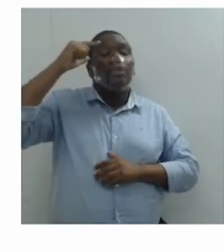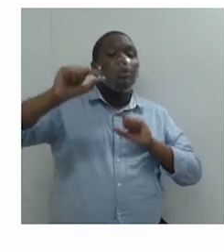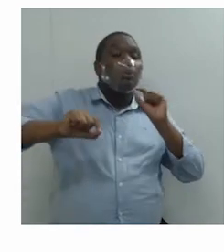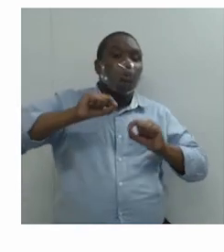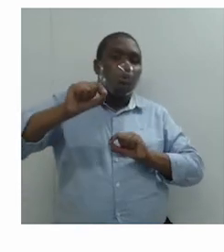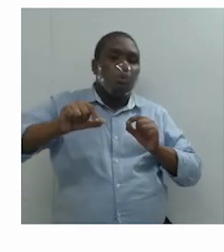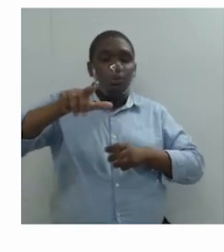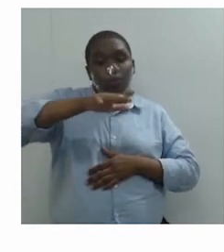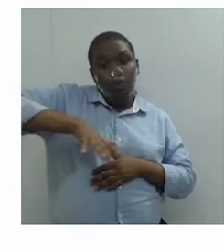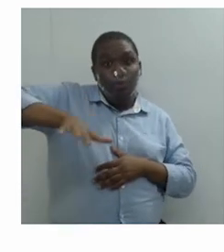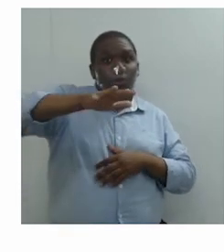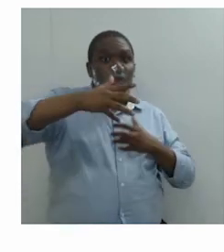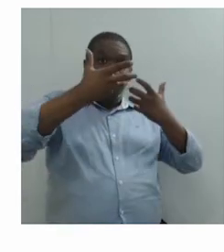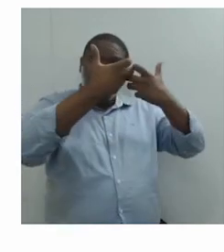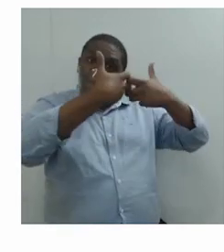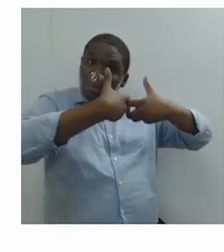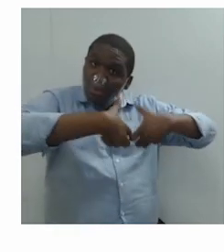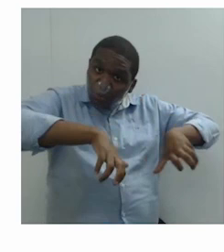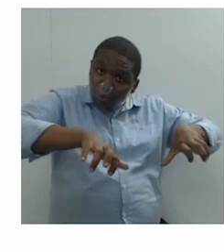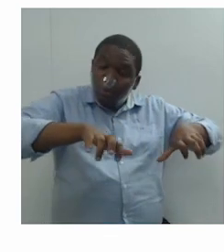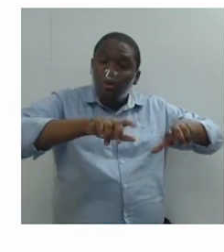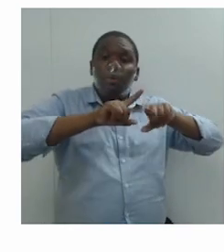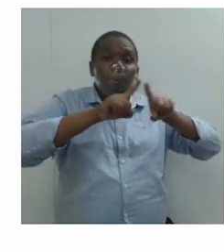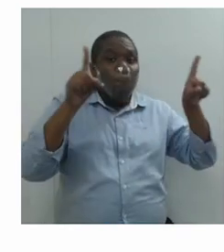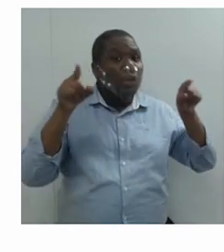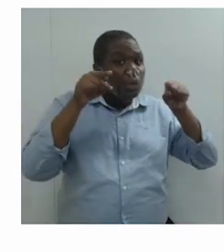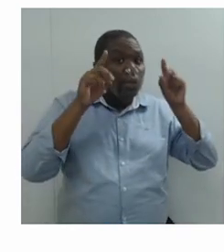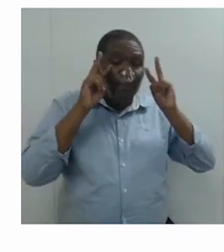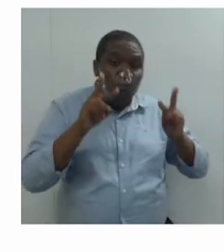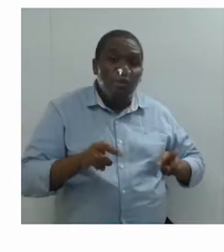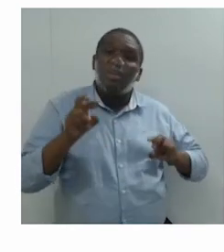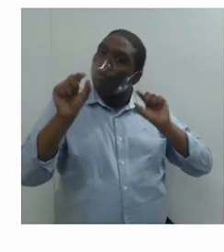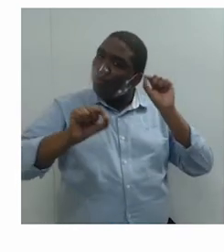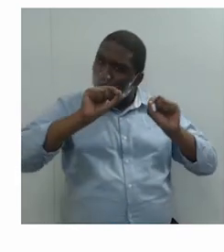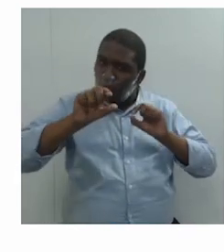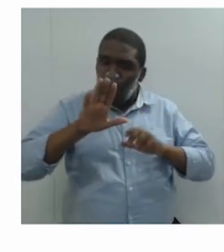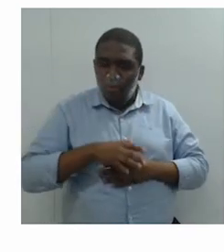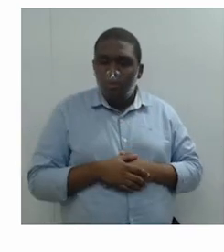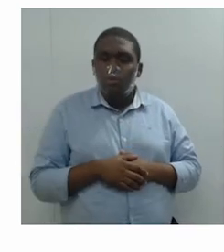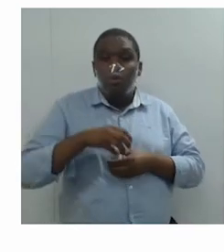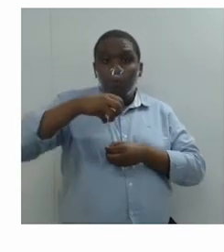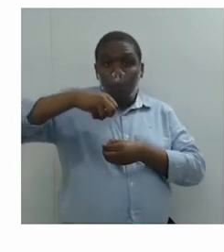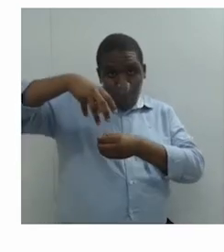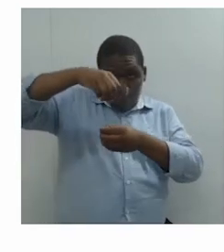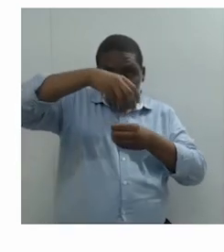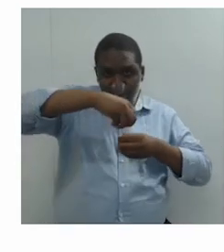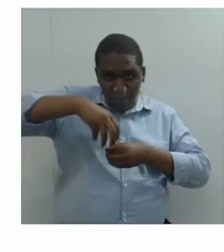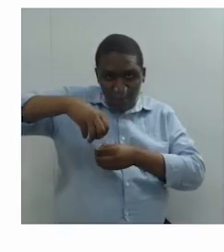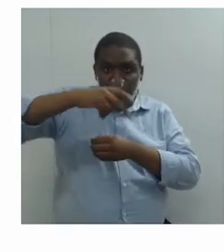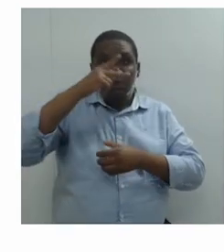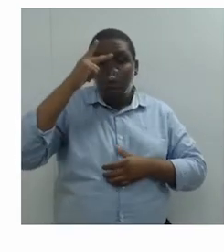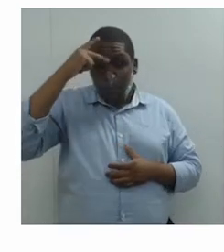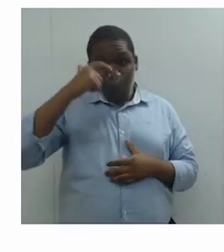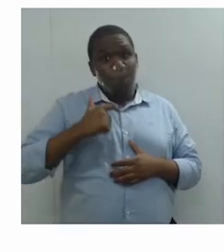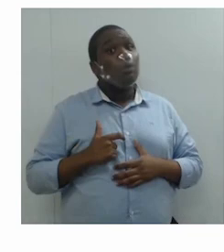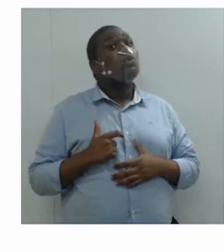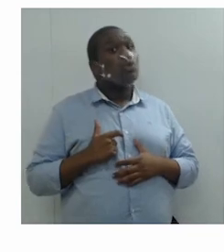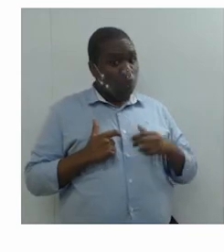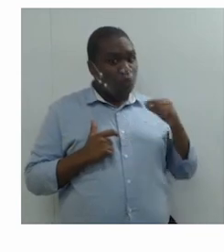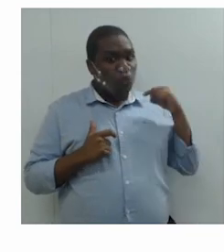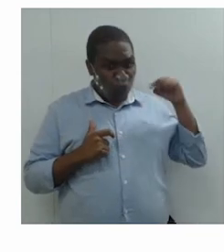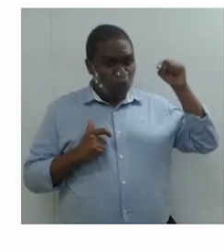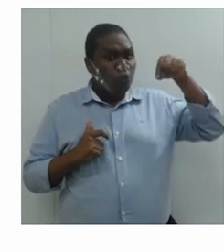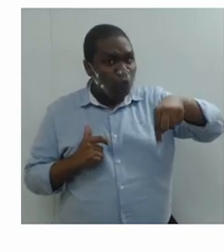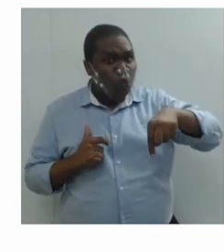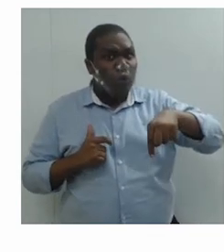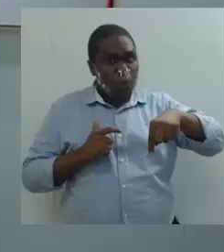no espaço natural. Mas vejam, quando a gente fala de plantação, o homem foi ali na